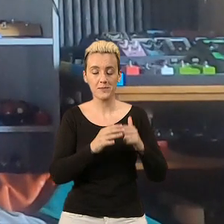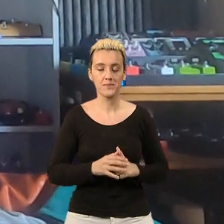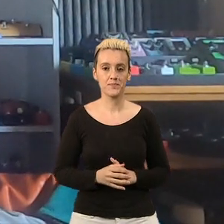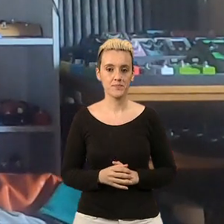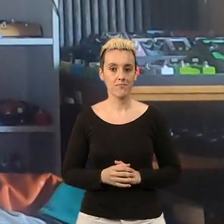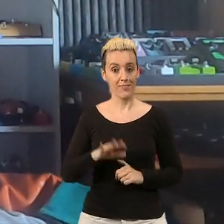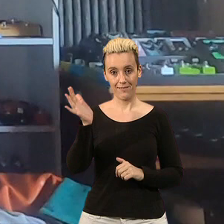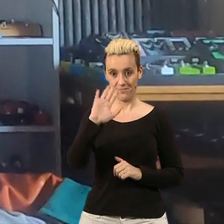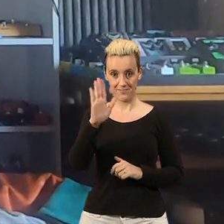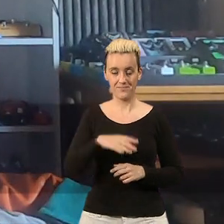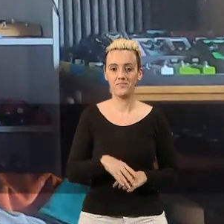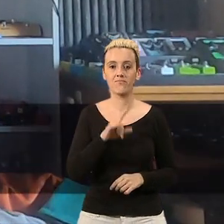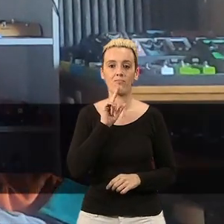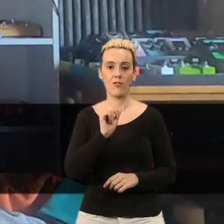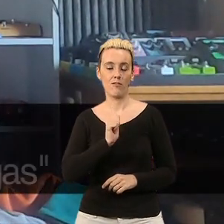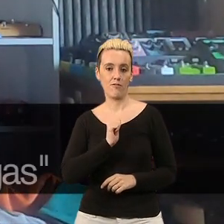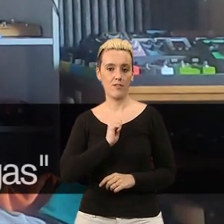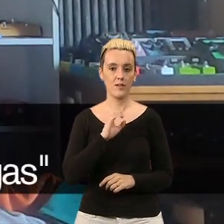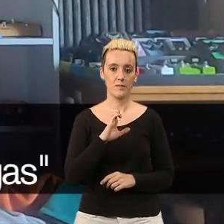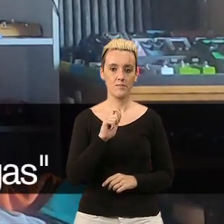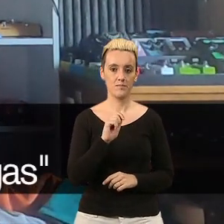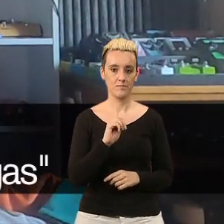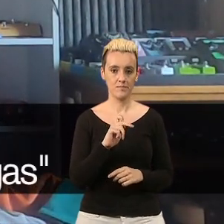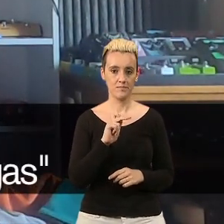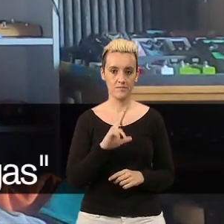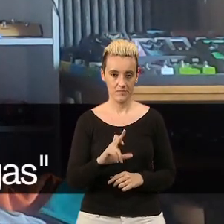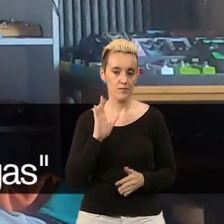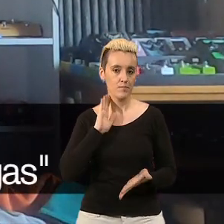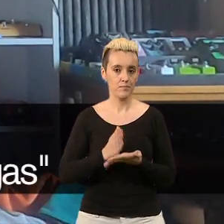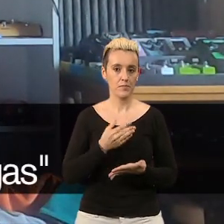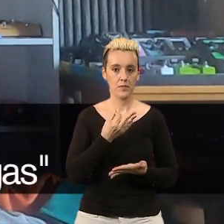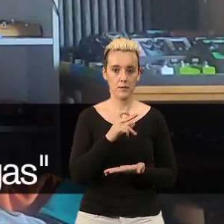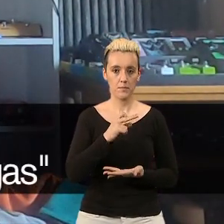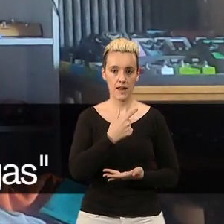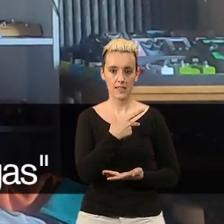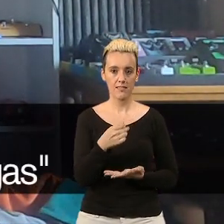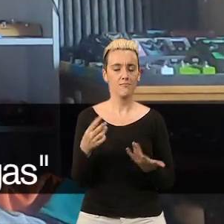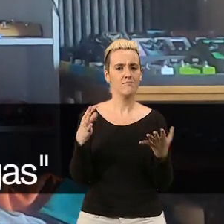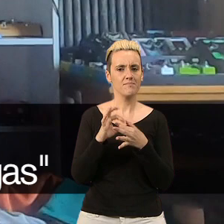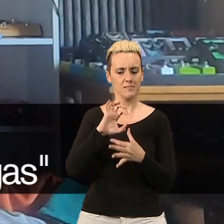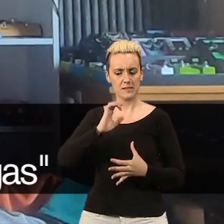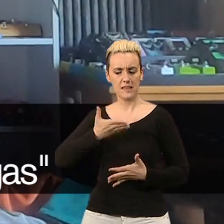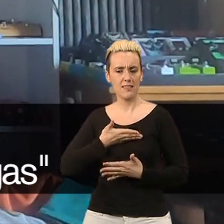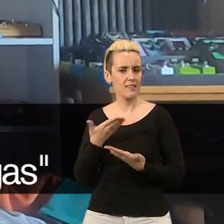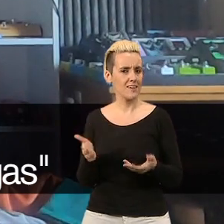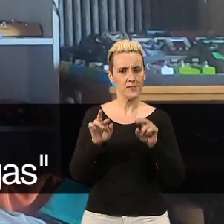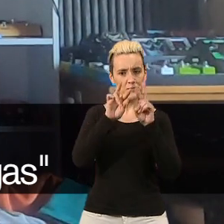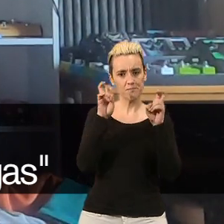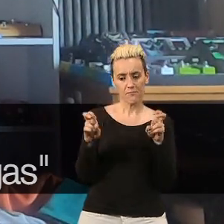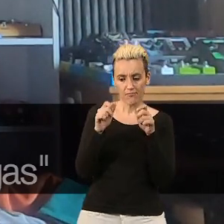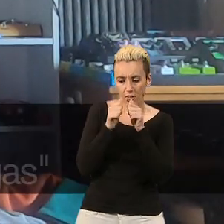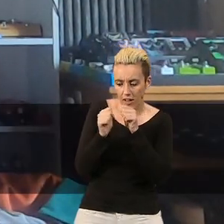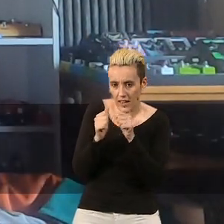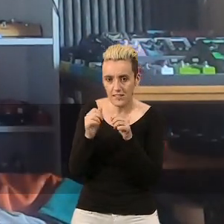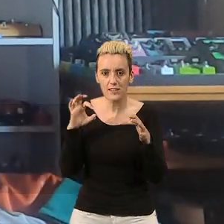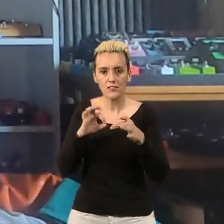chorar. Olá, o meu nome é César Prata e quero falar-vos um pouco deste disco Rezas,